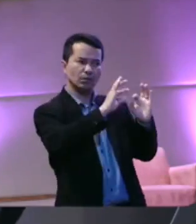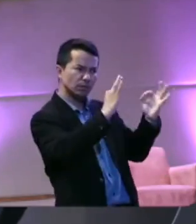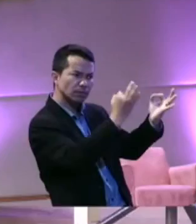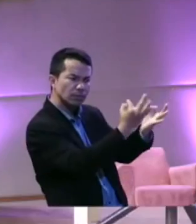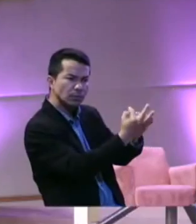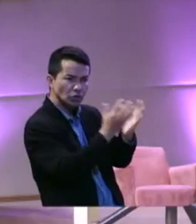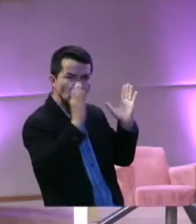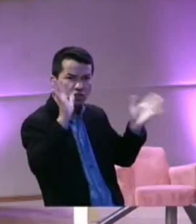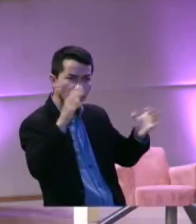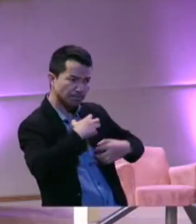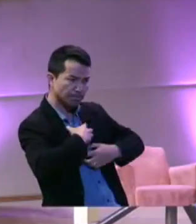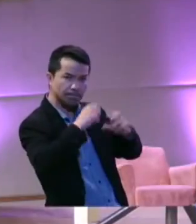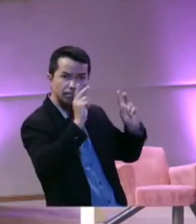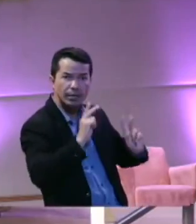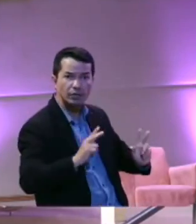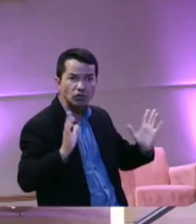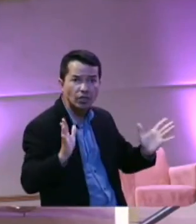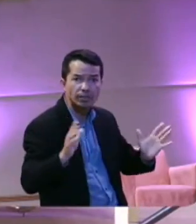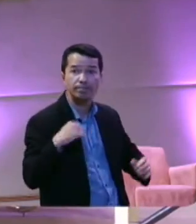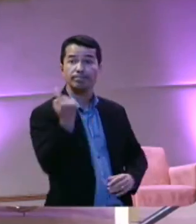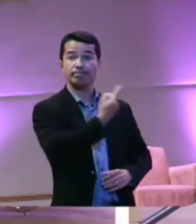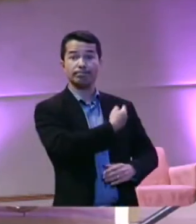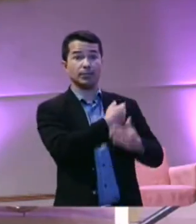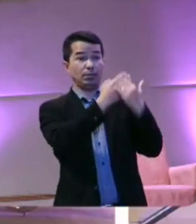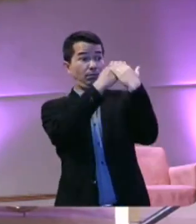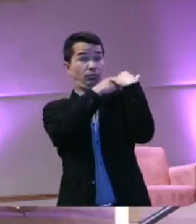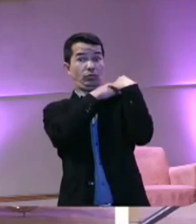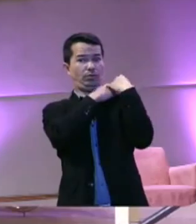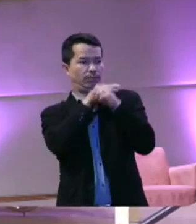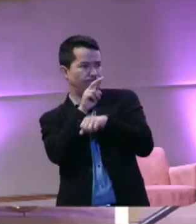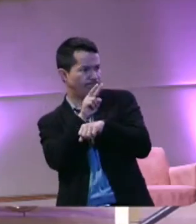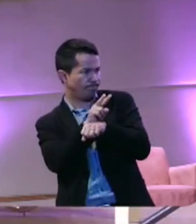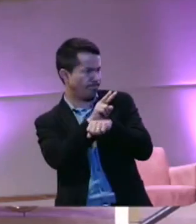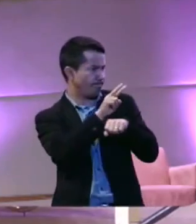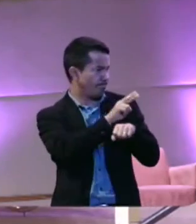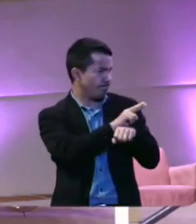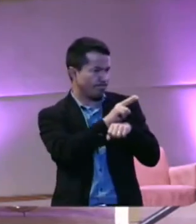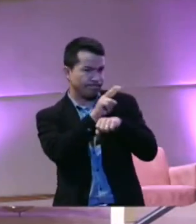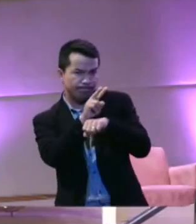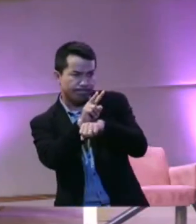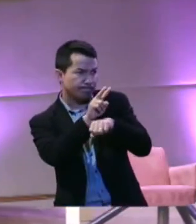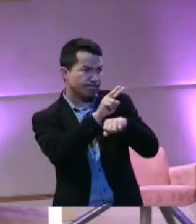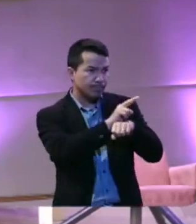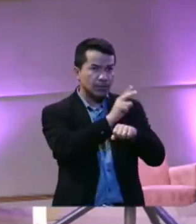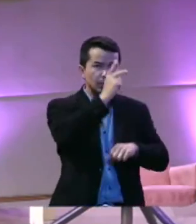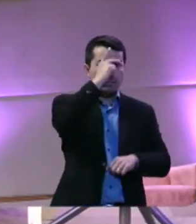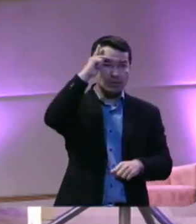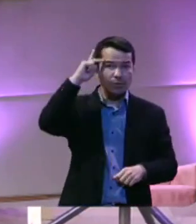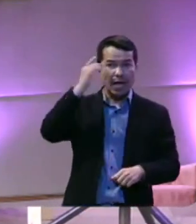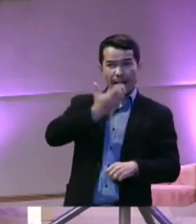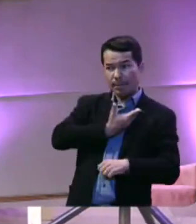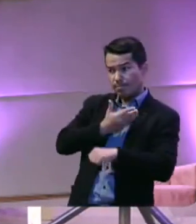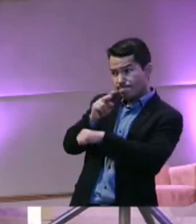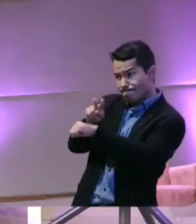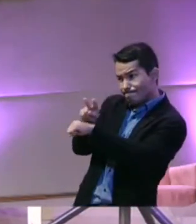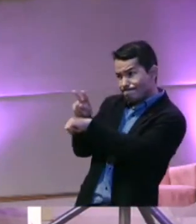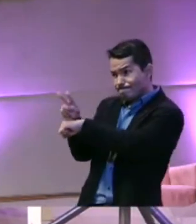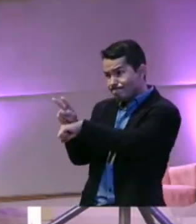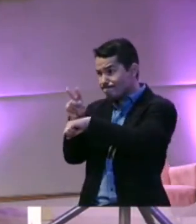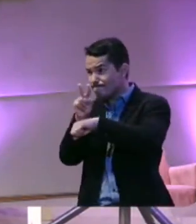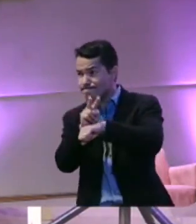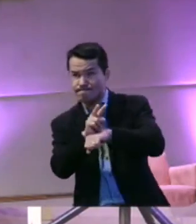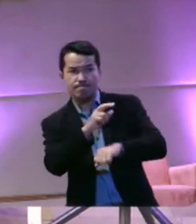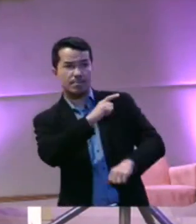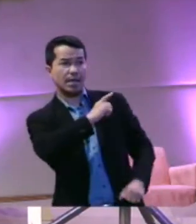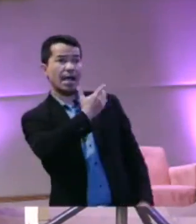das pessoas que nós temos responsabilidade sobre elas, das pessoas, dos amigos que nós queremos bem,